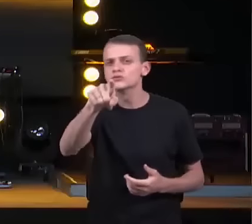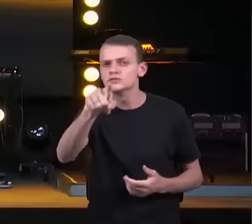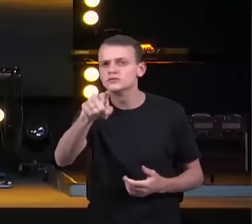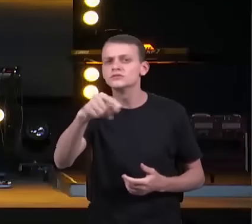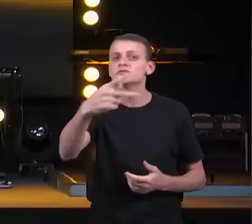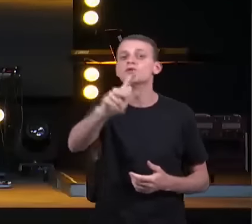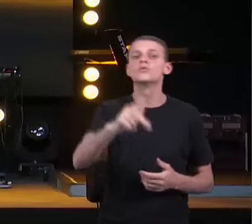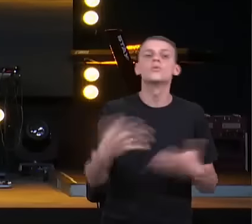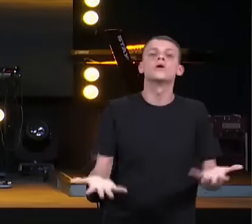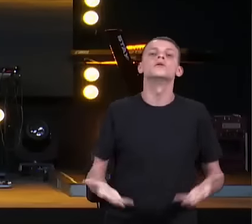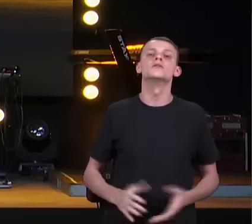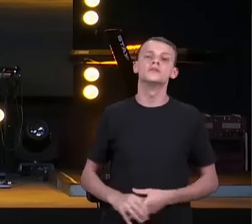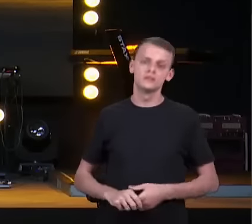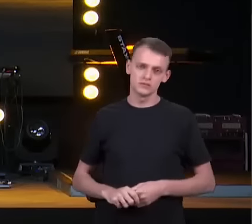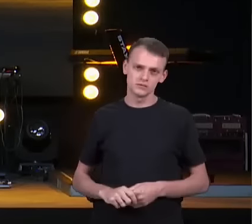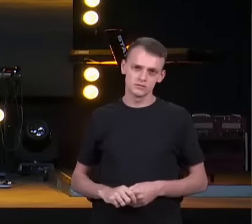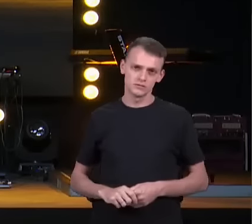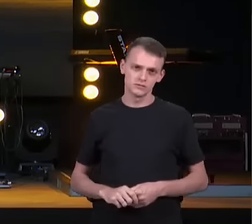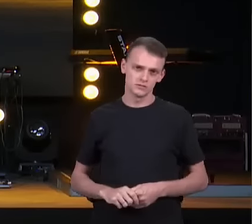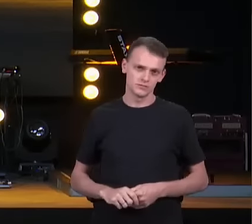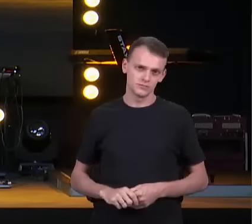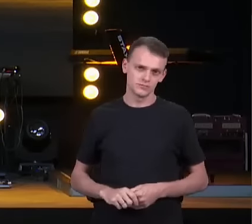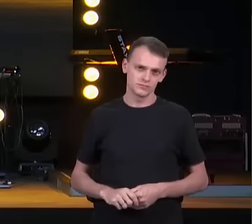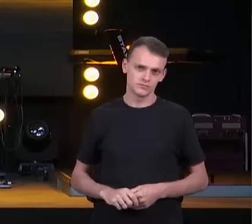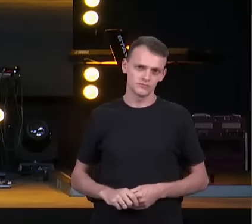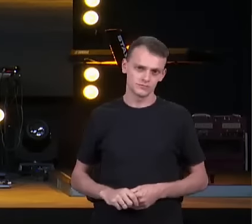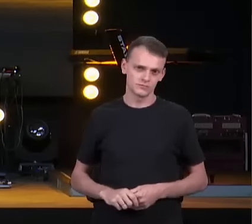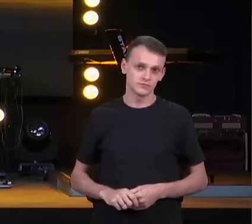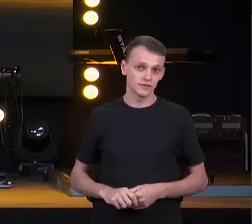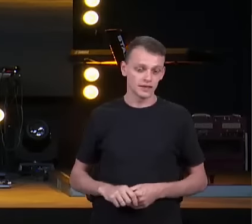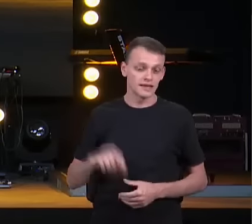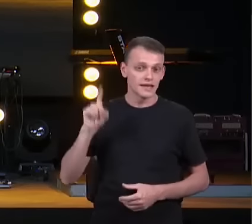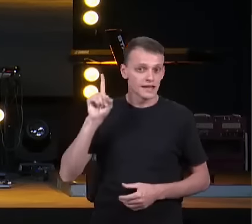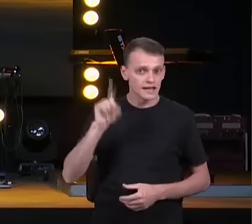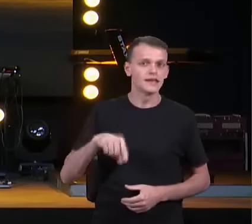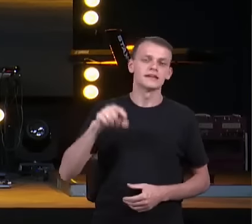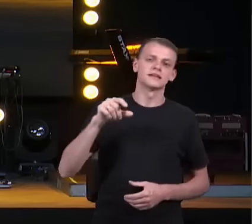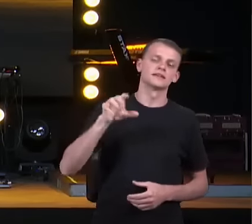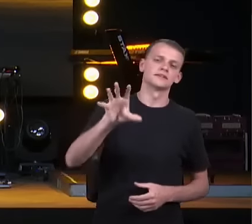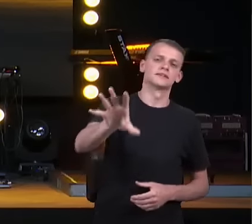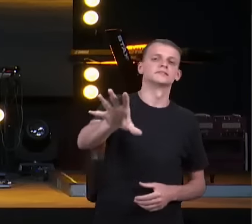Faraó disse a José: este é o meu sonho.